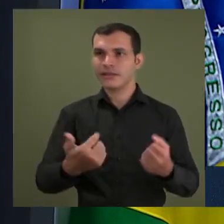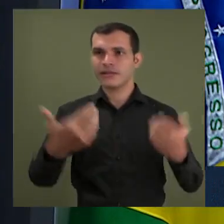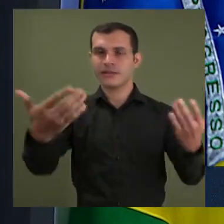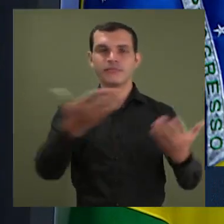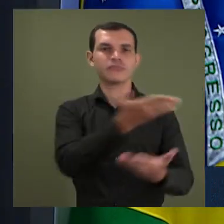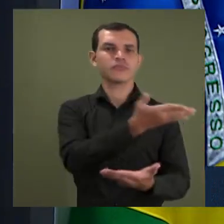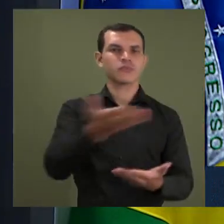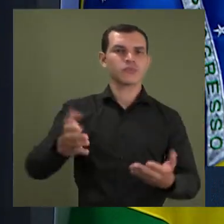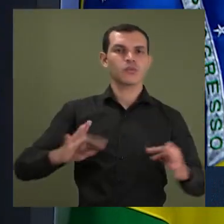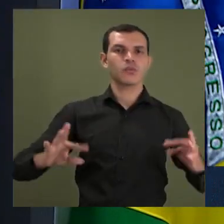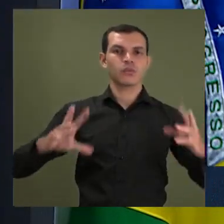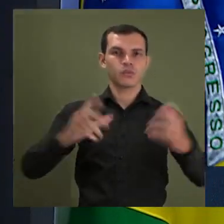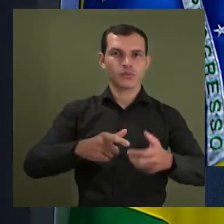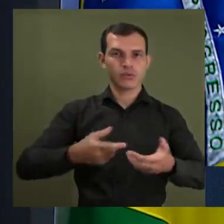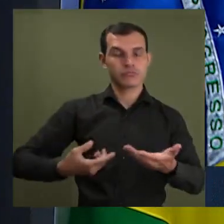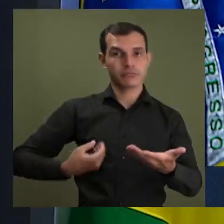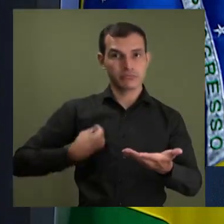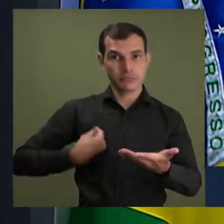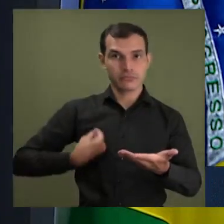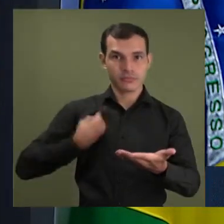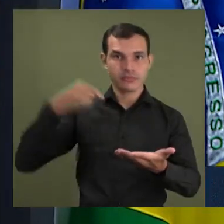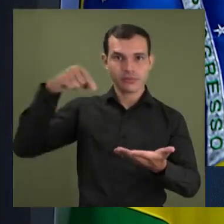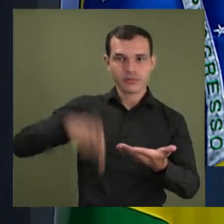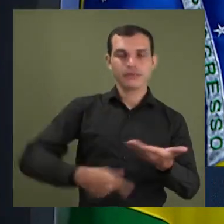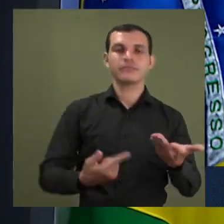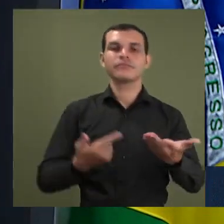os funcionários dessa casa, assessores,